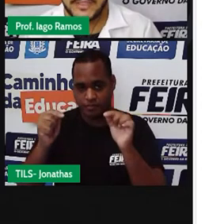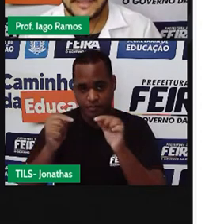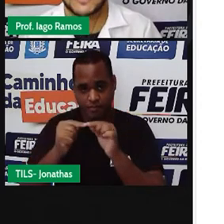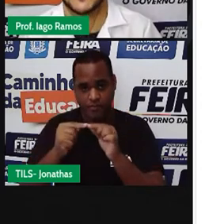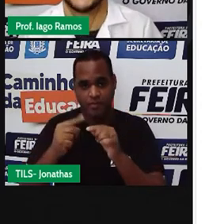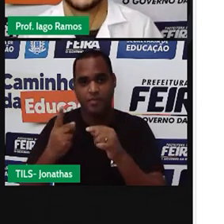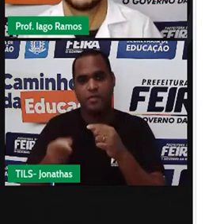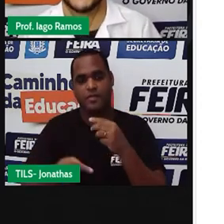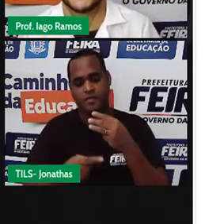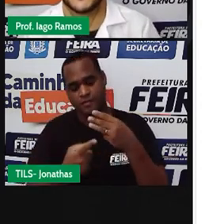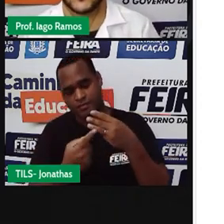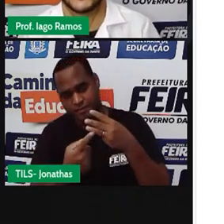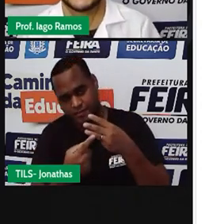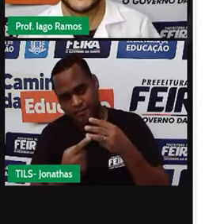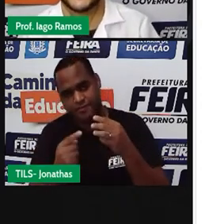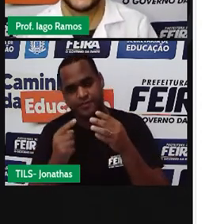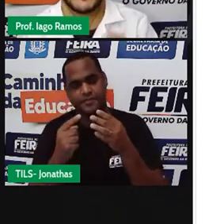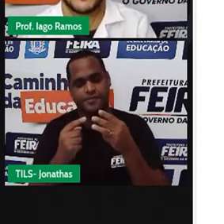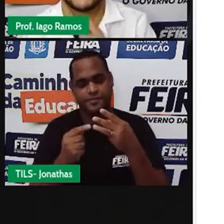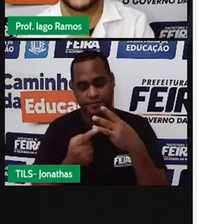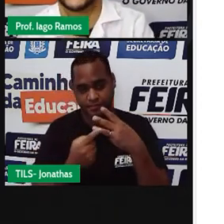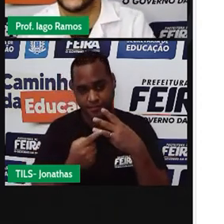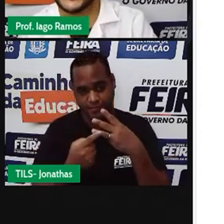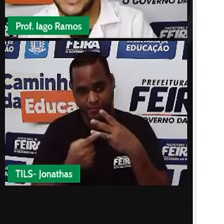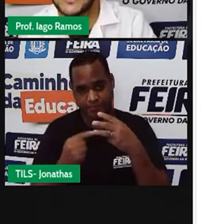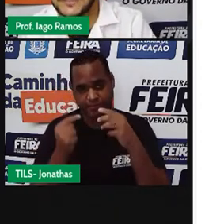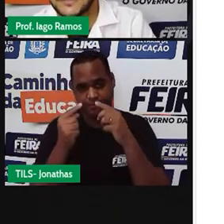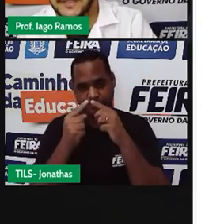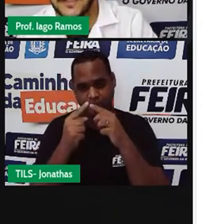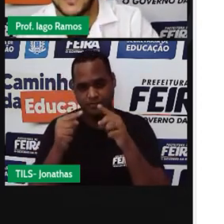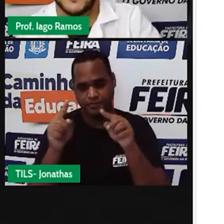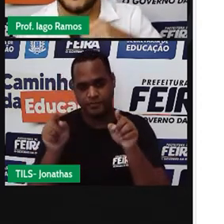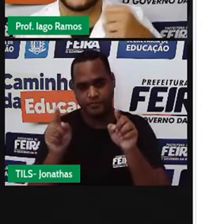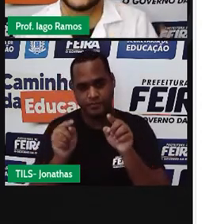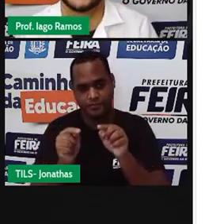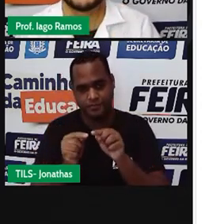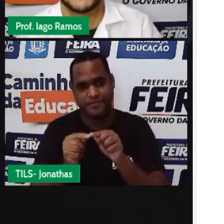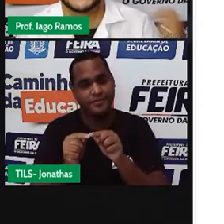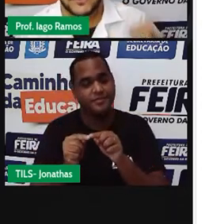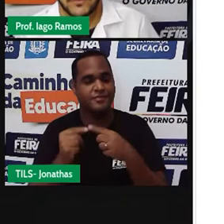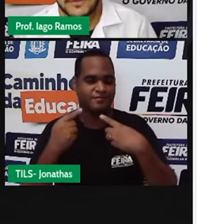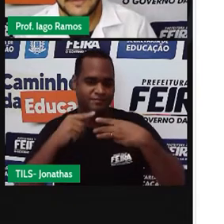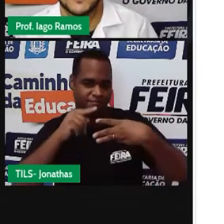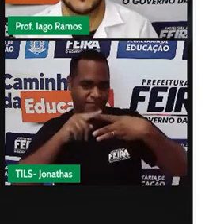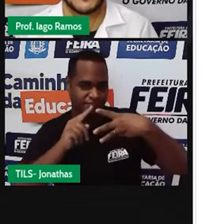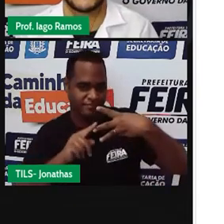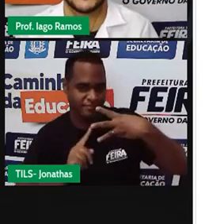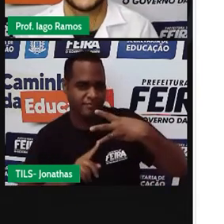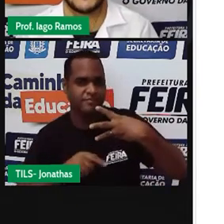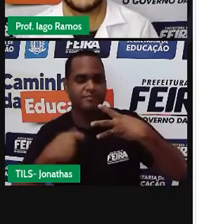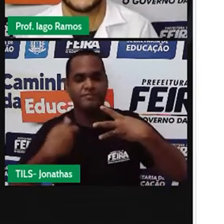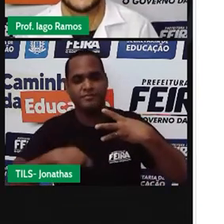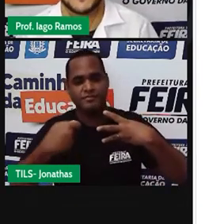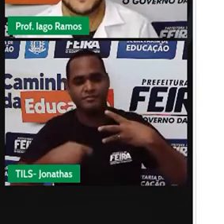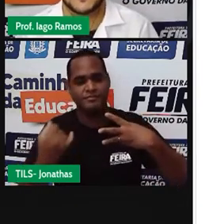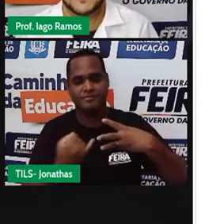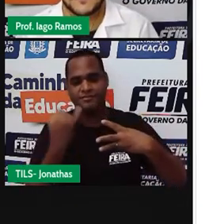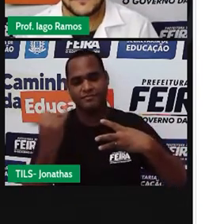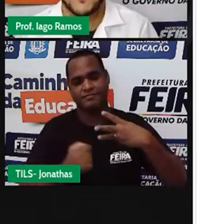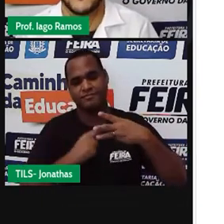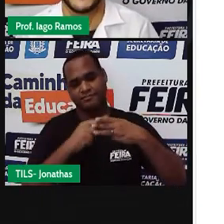depois faz as contas que sobraram nos colchetes e por último faz as contas que sobraram na